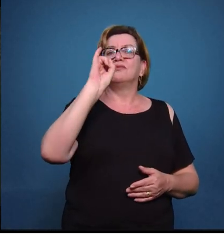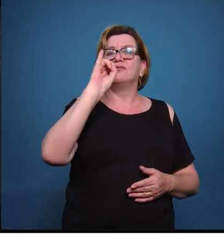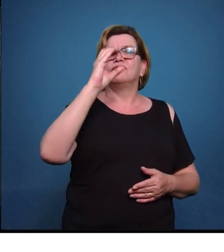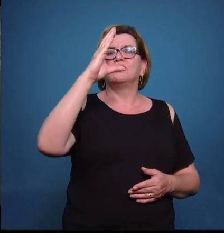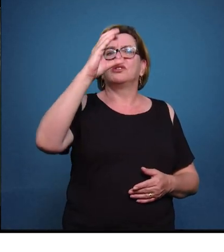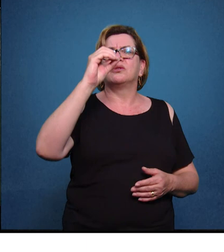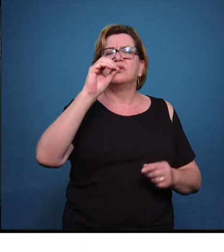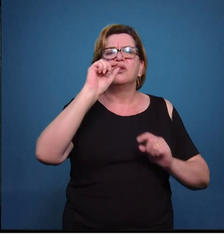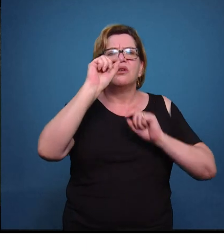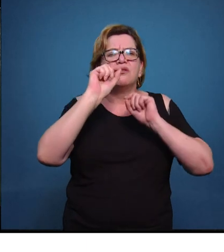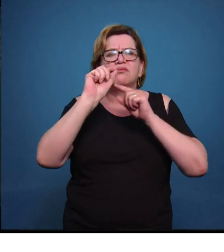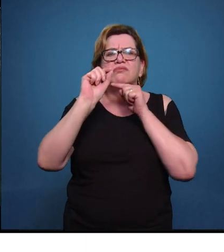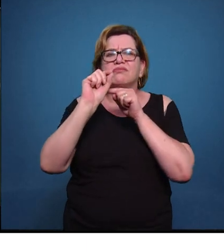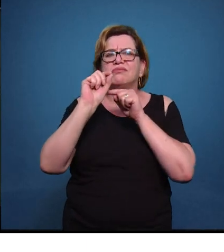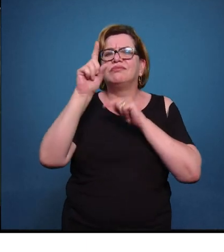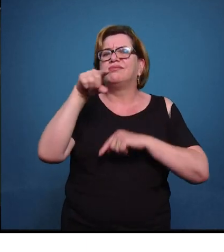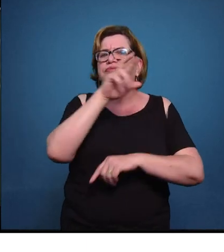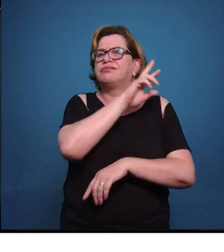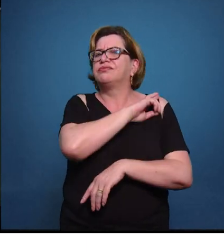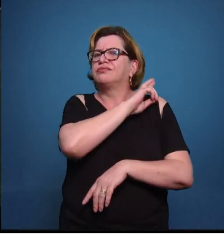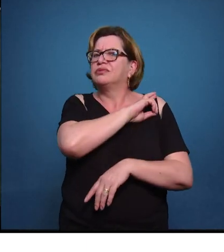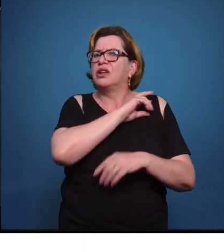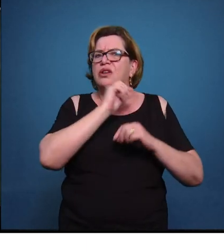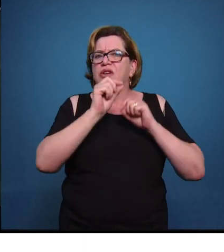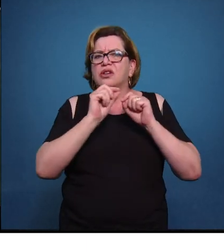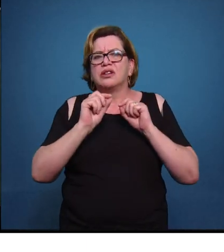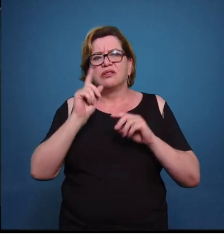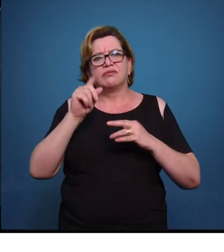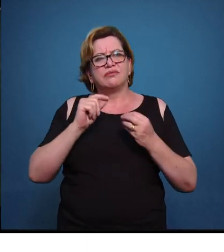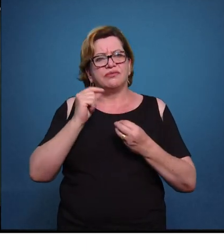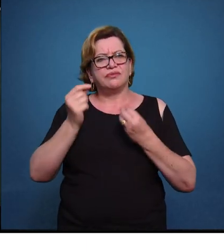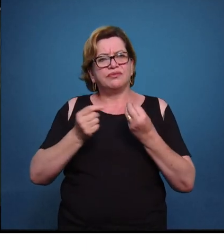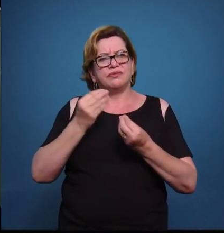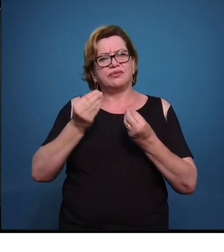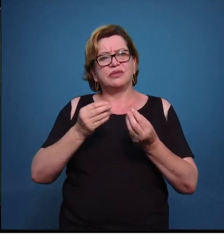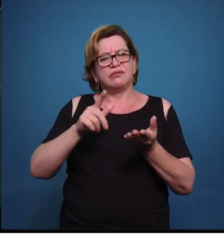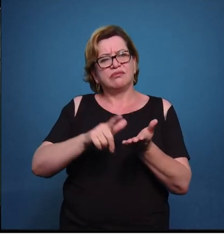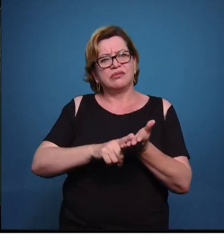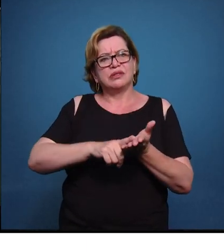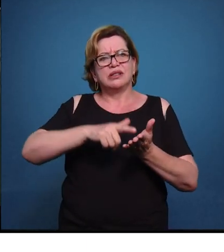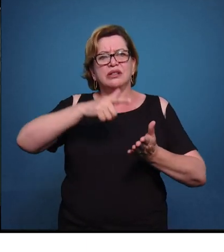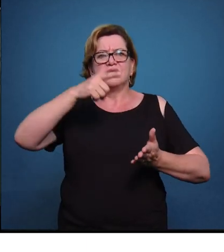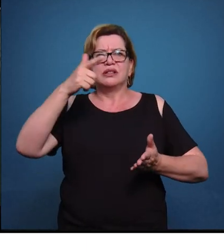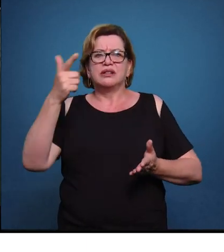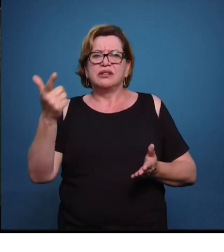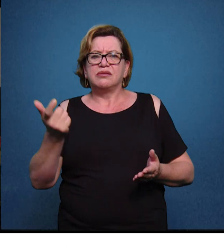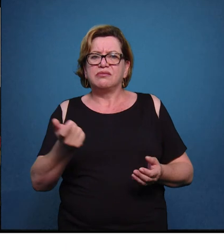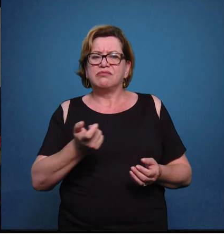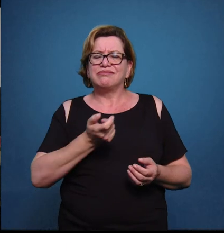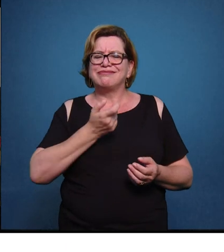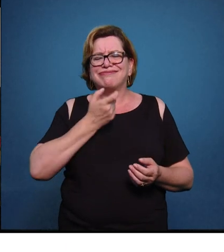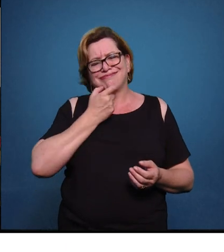qual é o papel do jornalismo cívico, ou da sua expressão original, civic journalism em inglês.